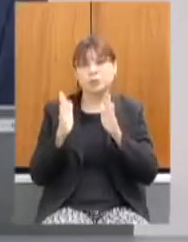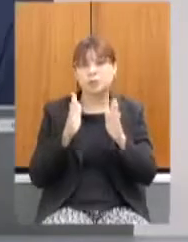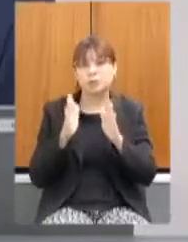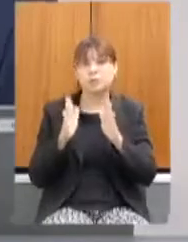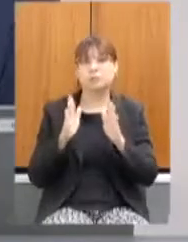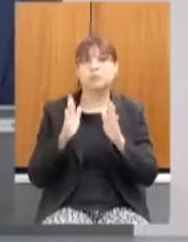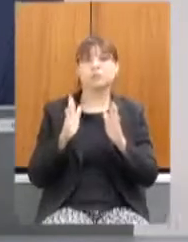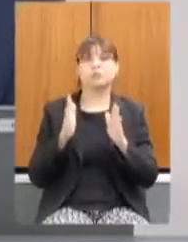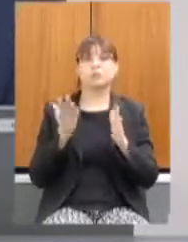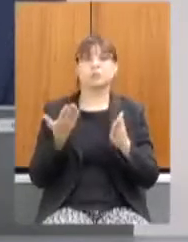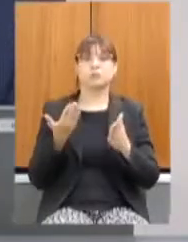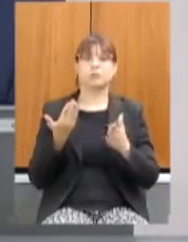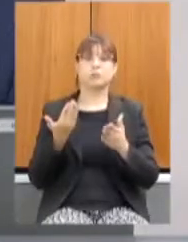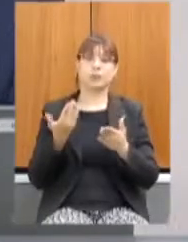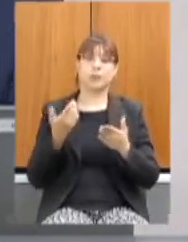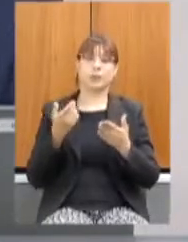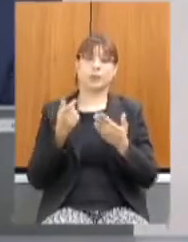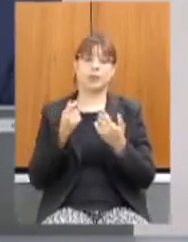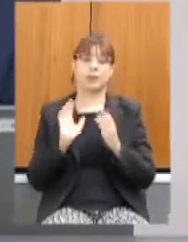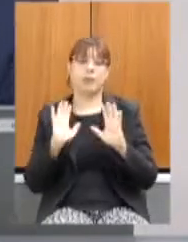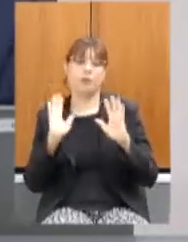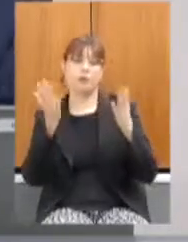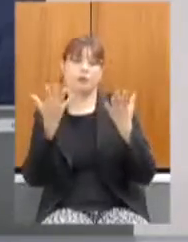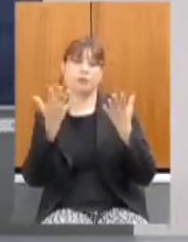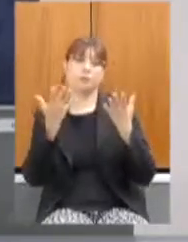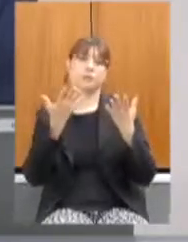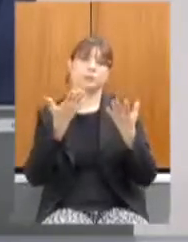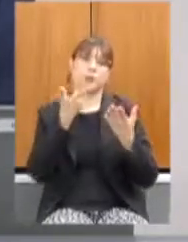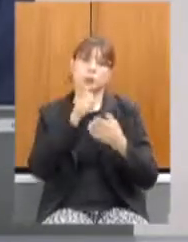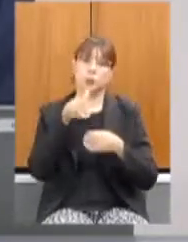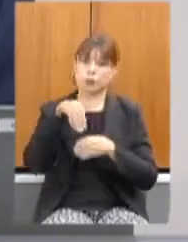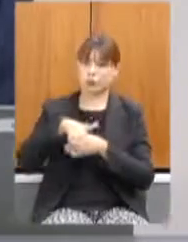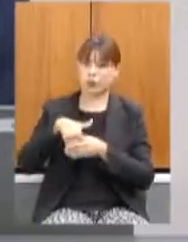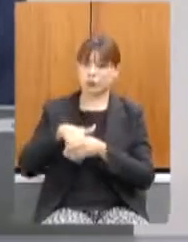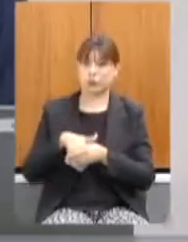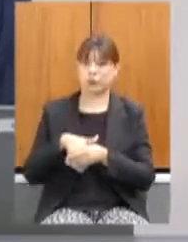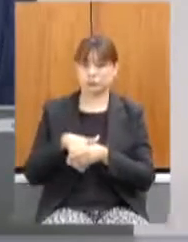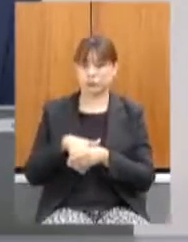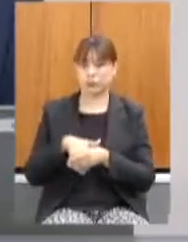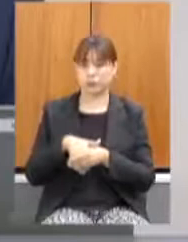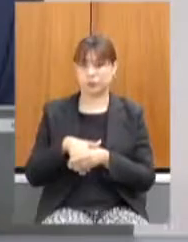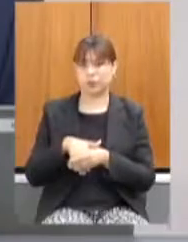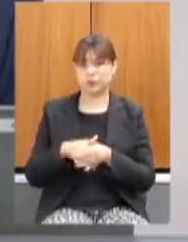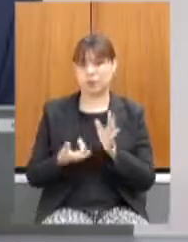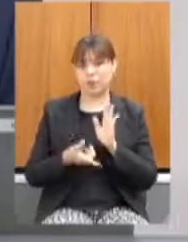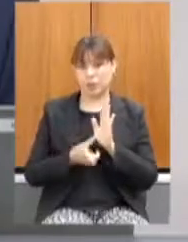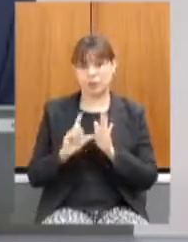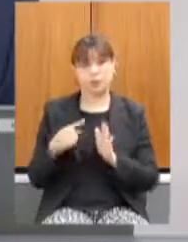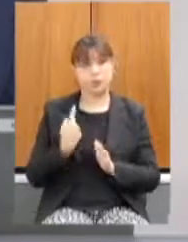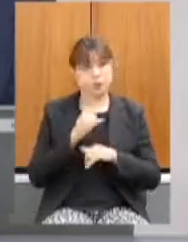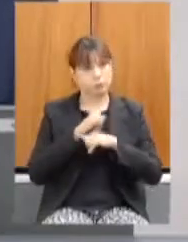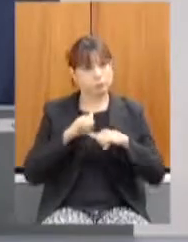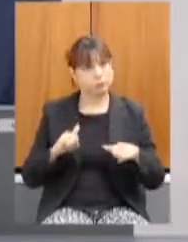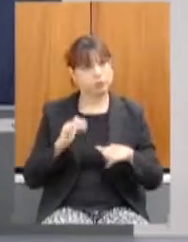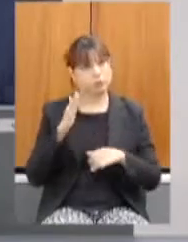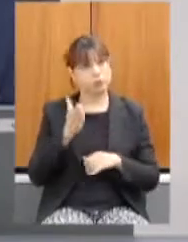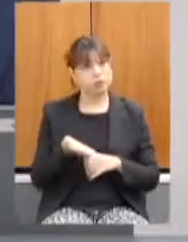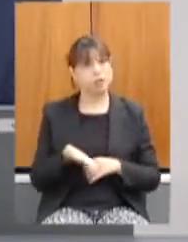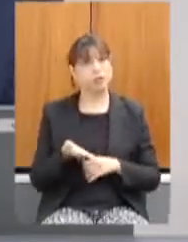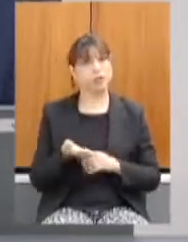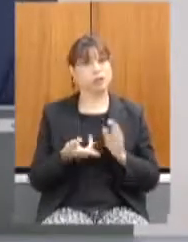A minha indignação por tudo isso porque nós achávamos e tínhamos já dito isso antes de se